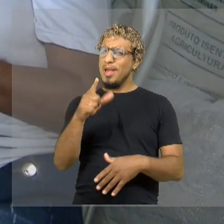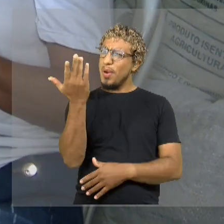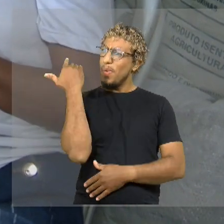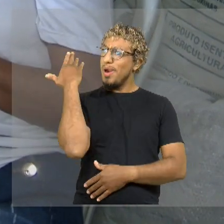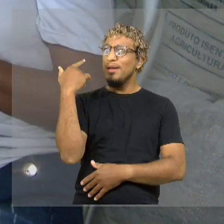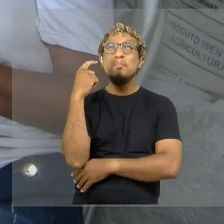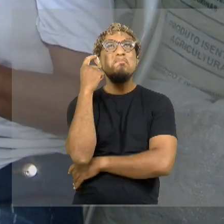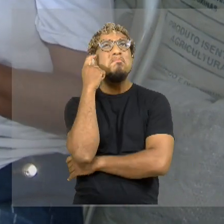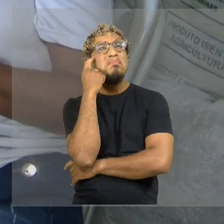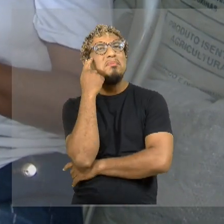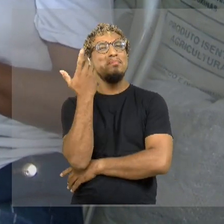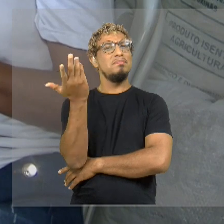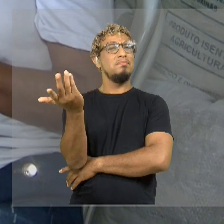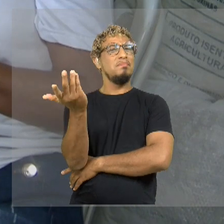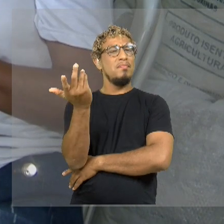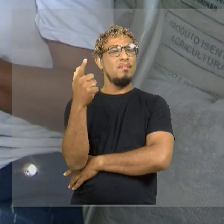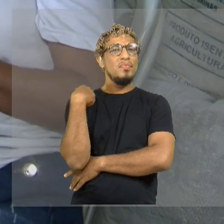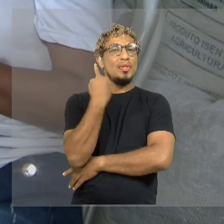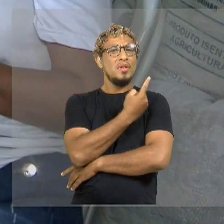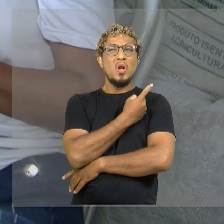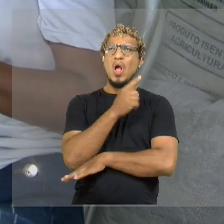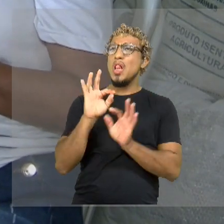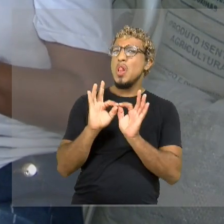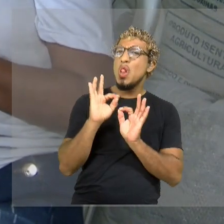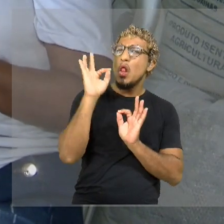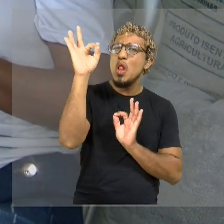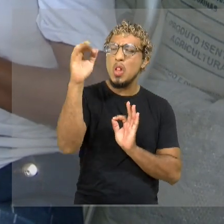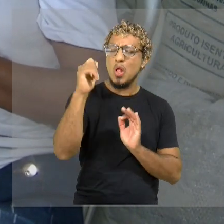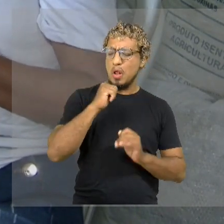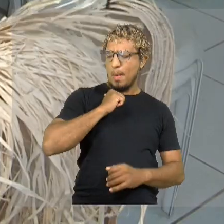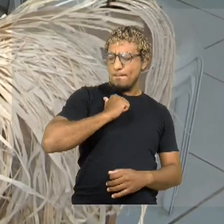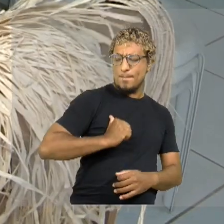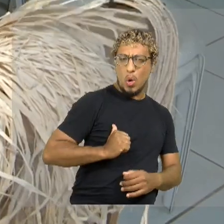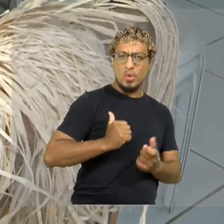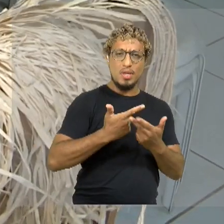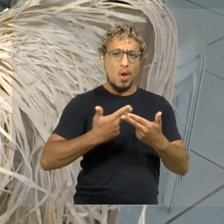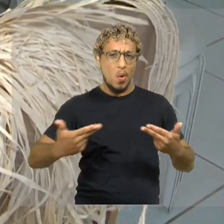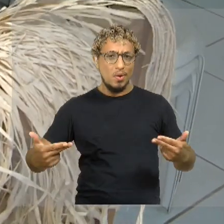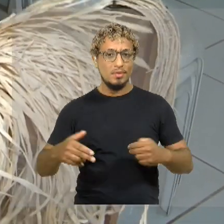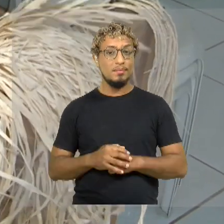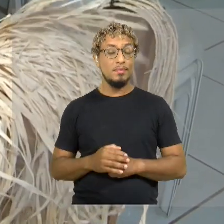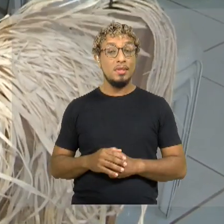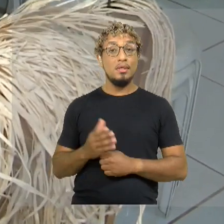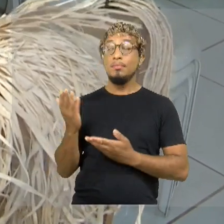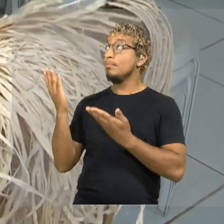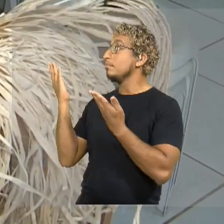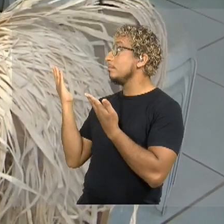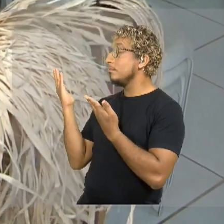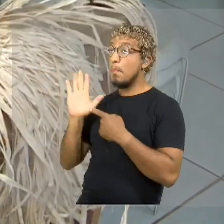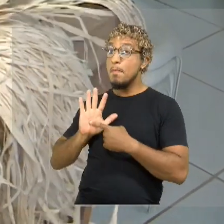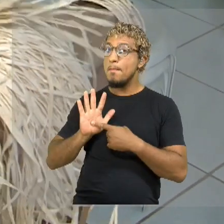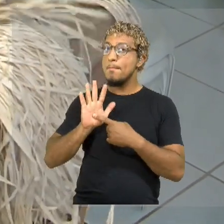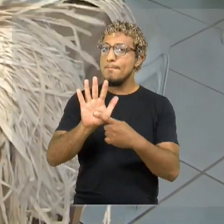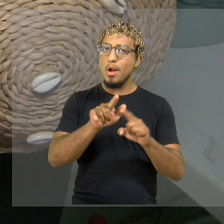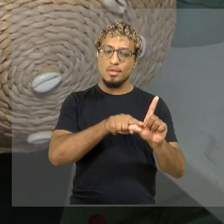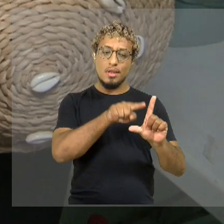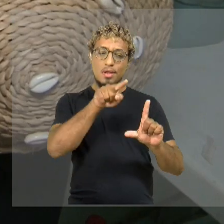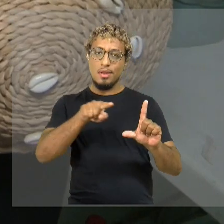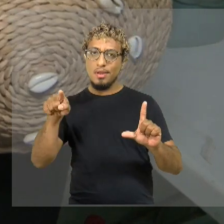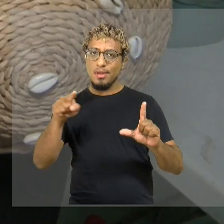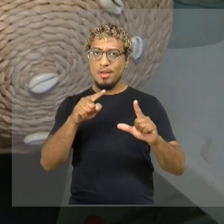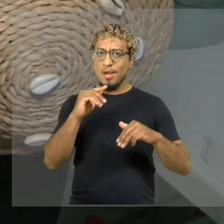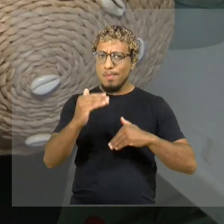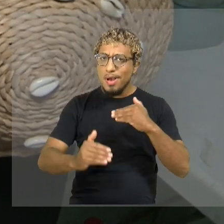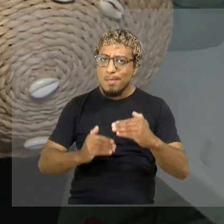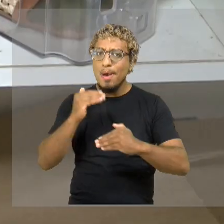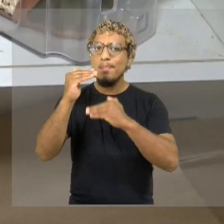que eu ia nós estar longe, né, com essas bolsas? Nunca pensava. Silvanira aponta o crescimento do projeto e sabe